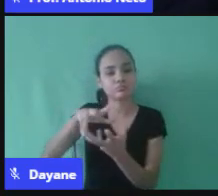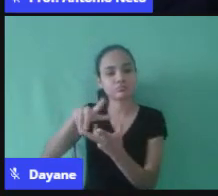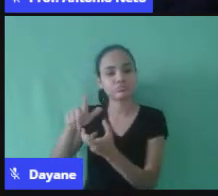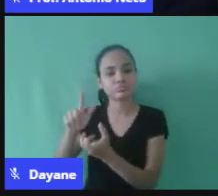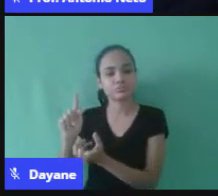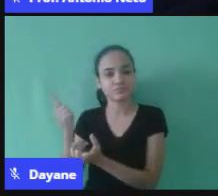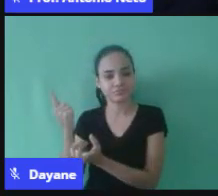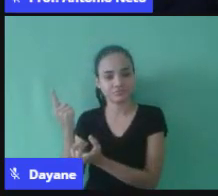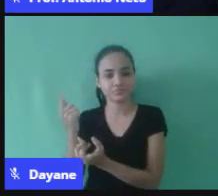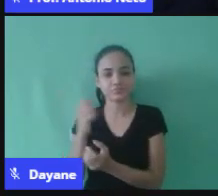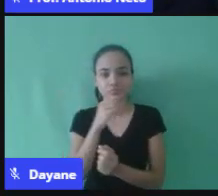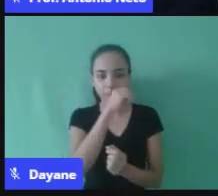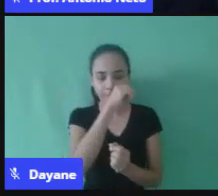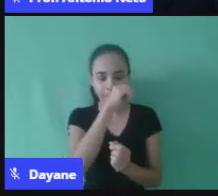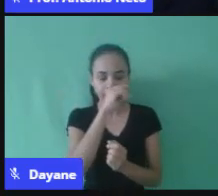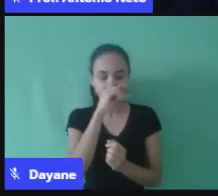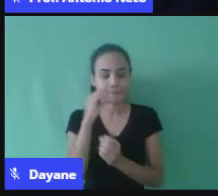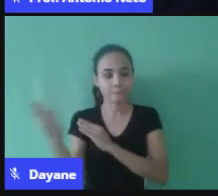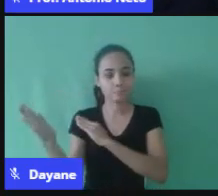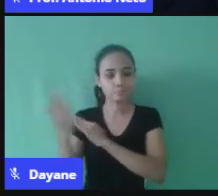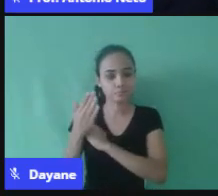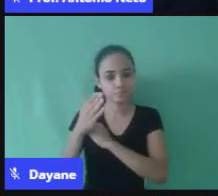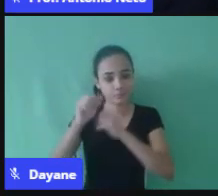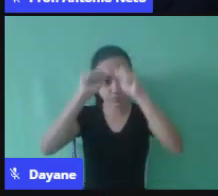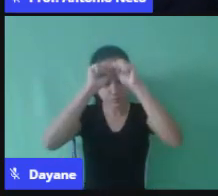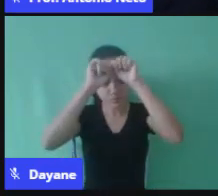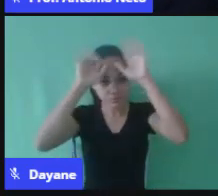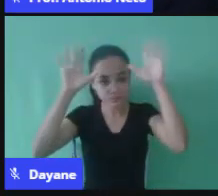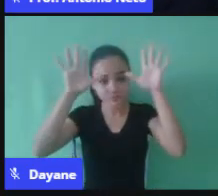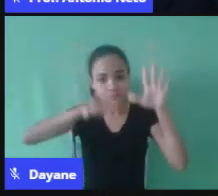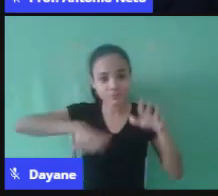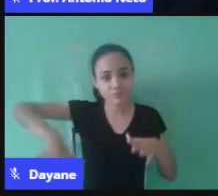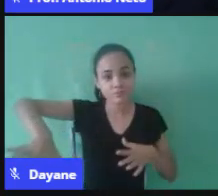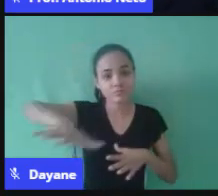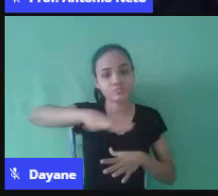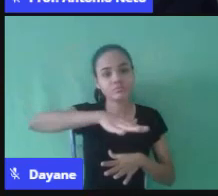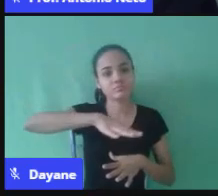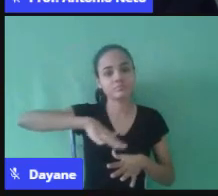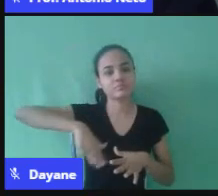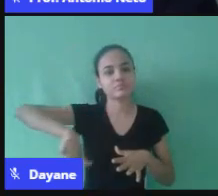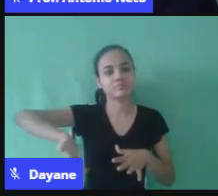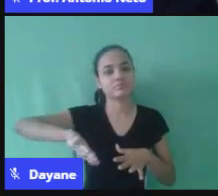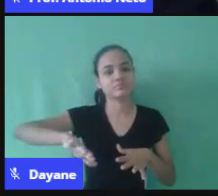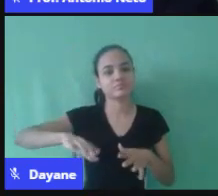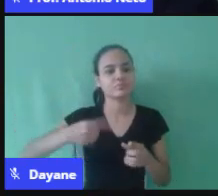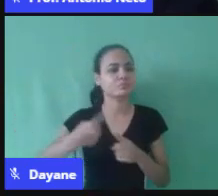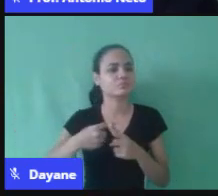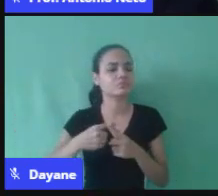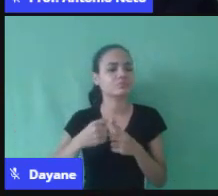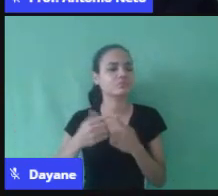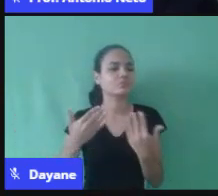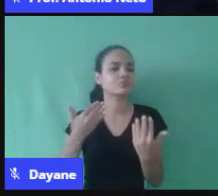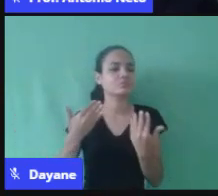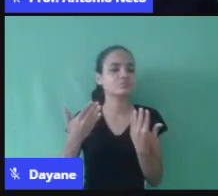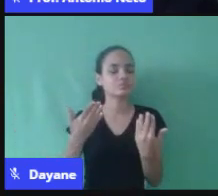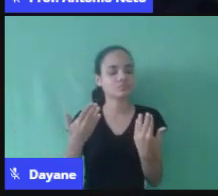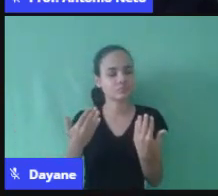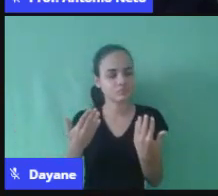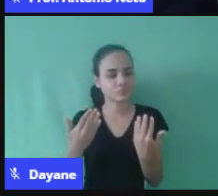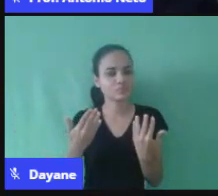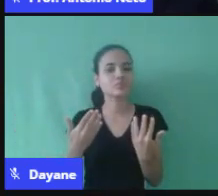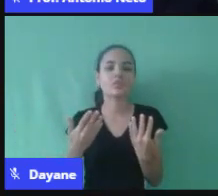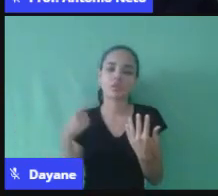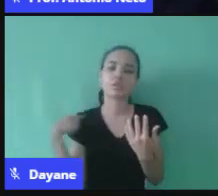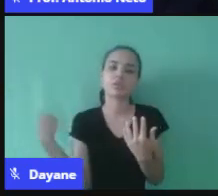cenário. E por que psicologia? Porque é a partir das impressões em que nós temos, dessas